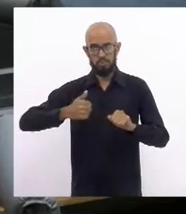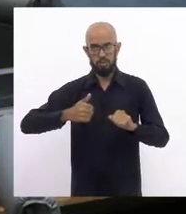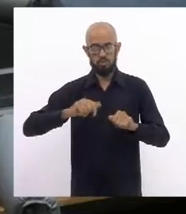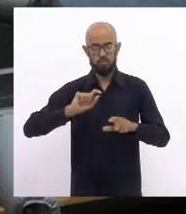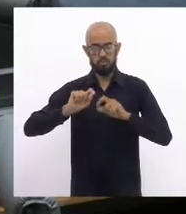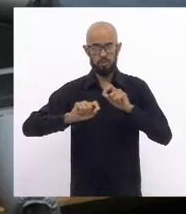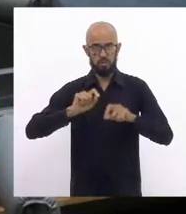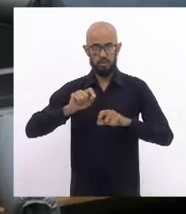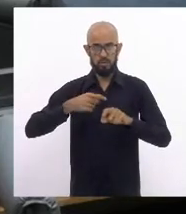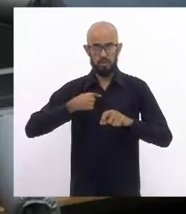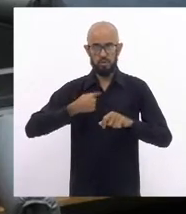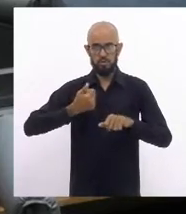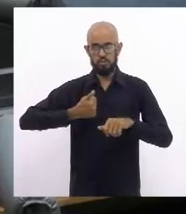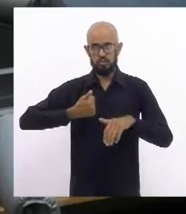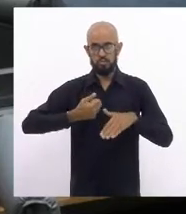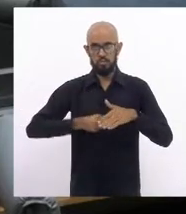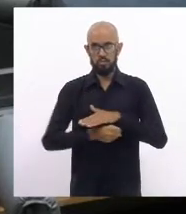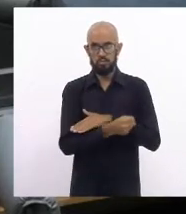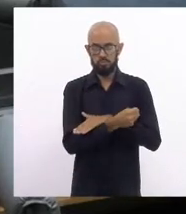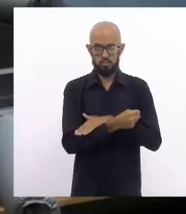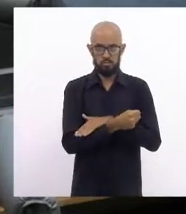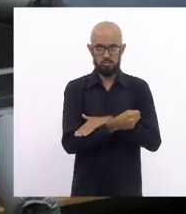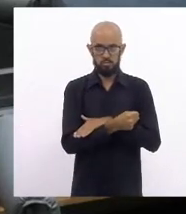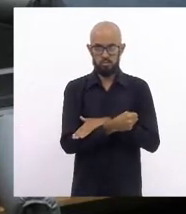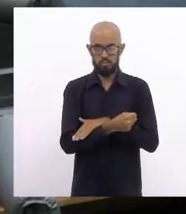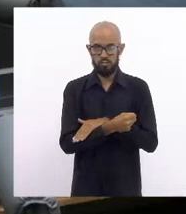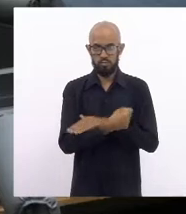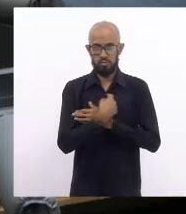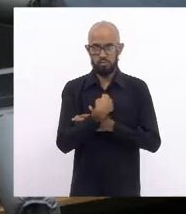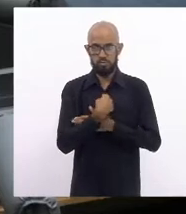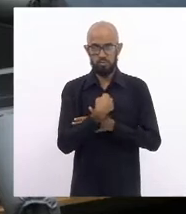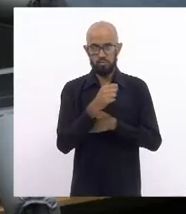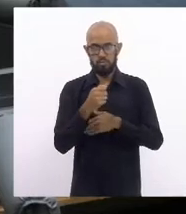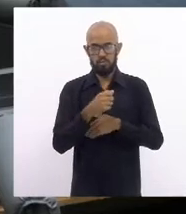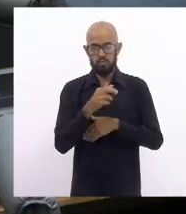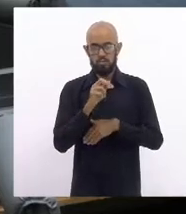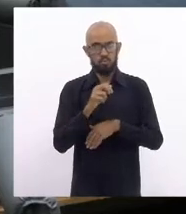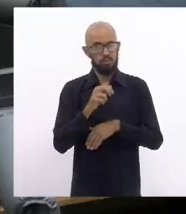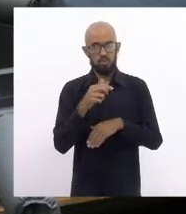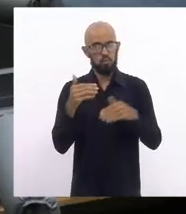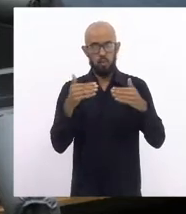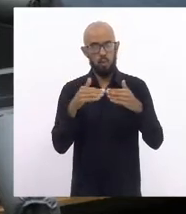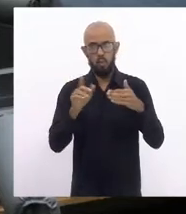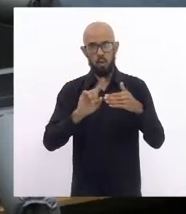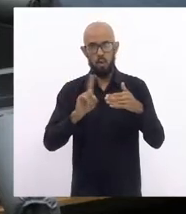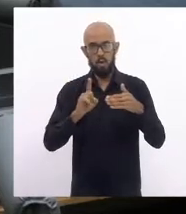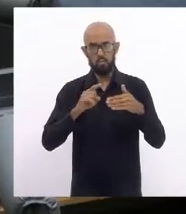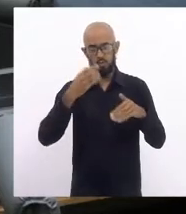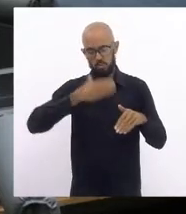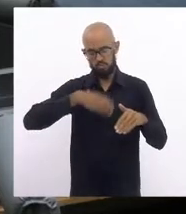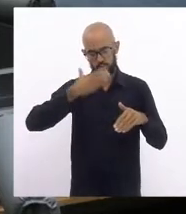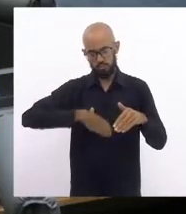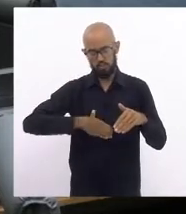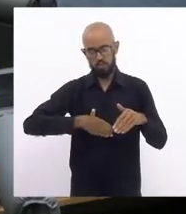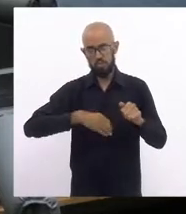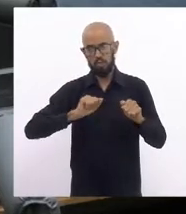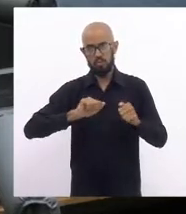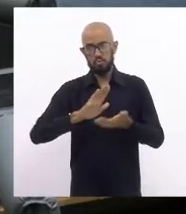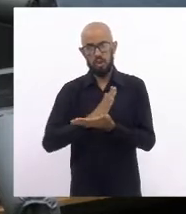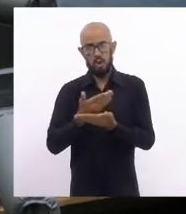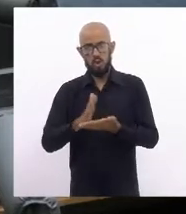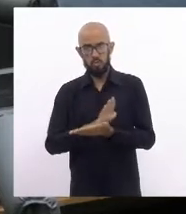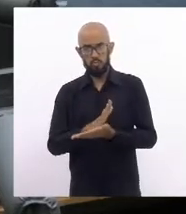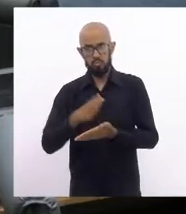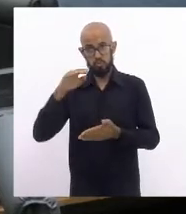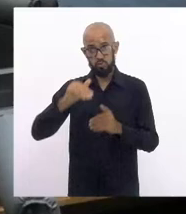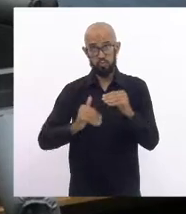mandato, tenho sido crítico, veemente, à postura de alguns deputados dessa casa, sobretudo, e vou citar nomes, do